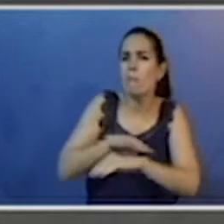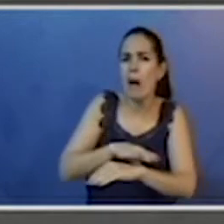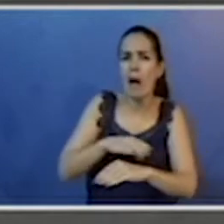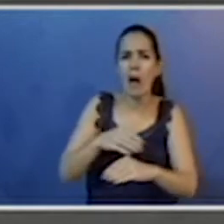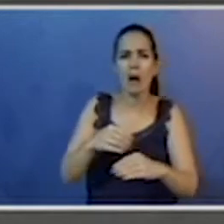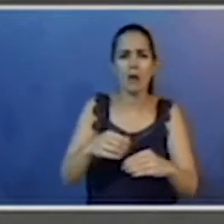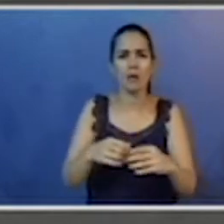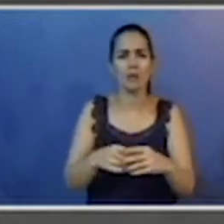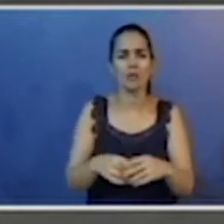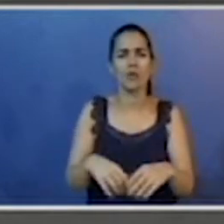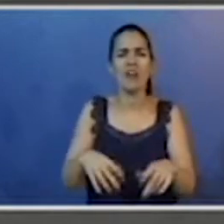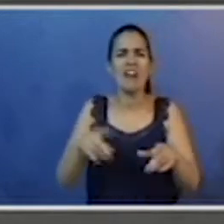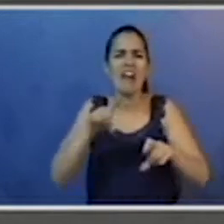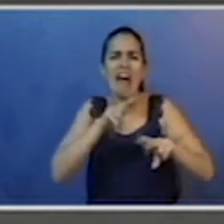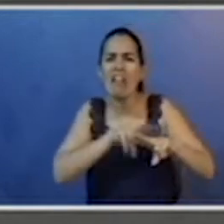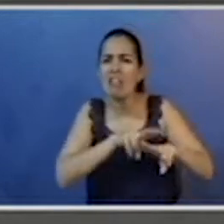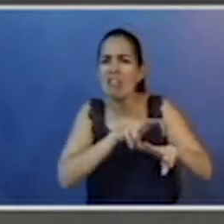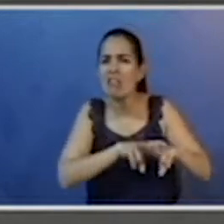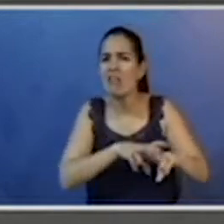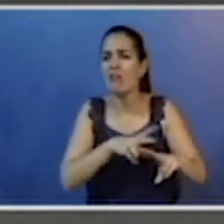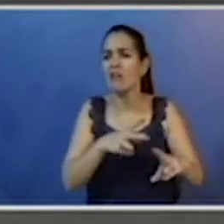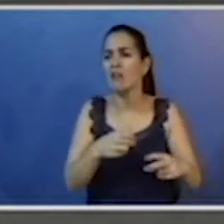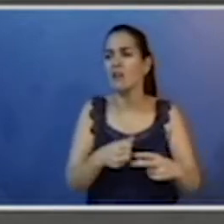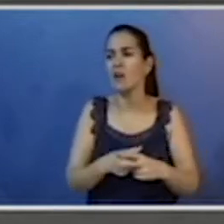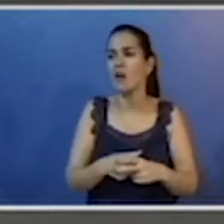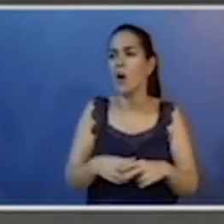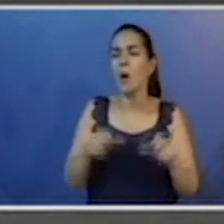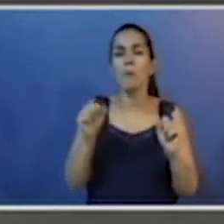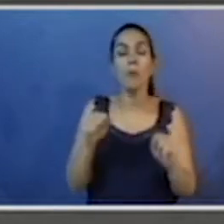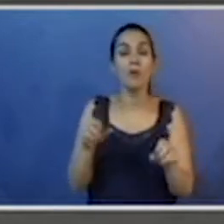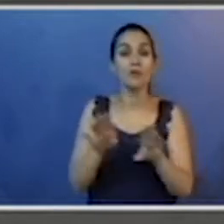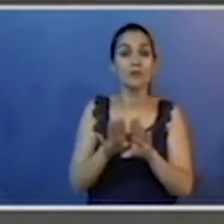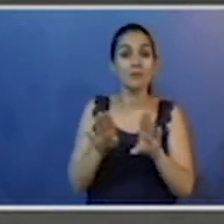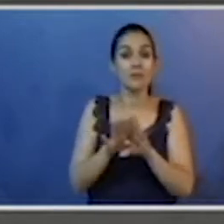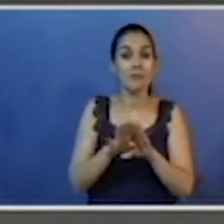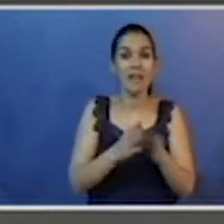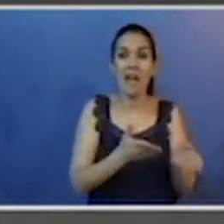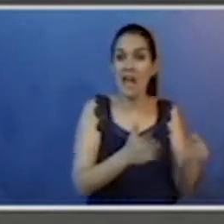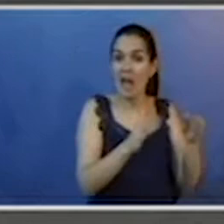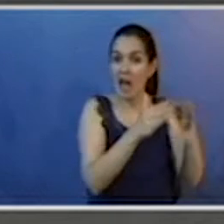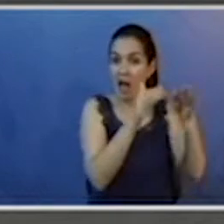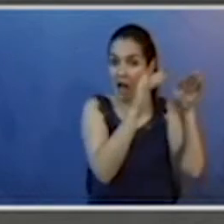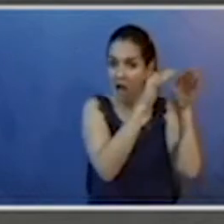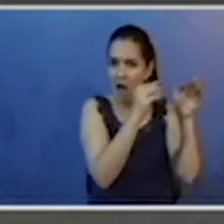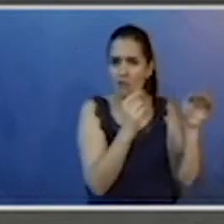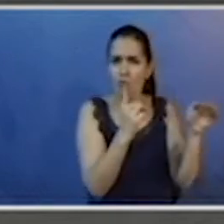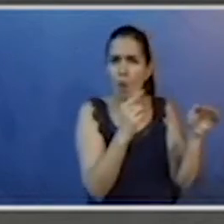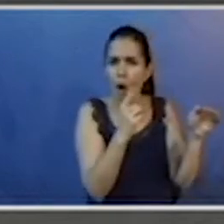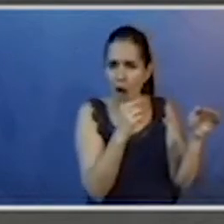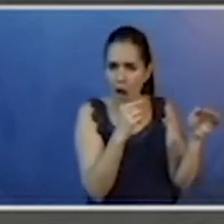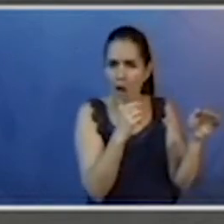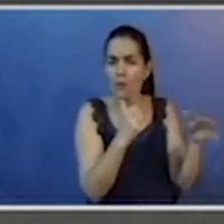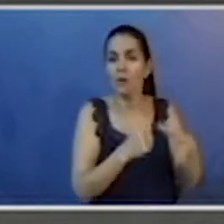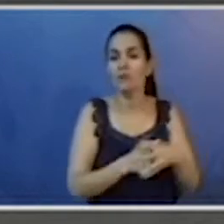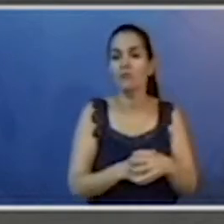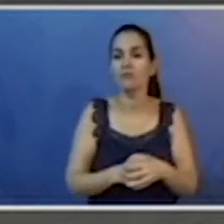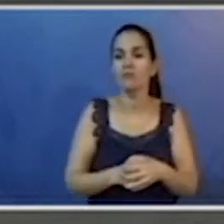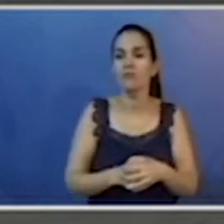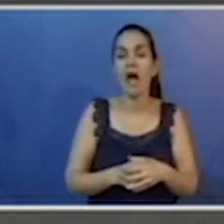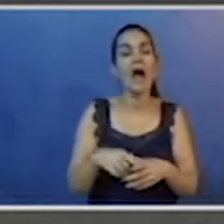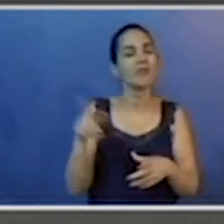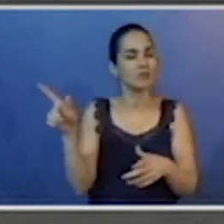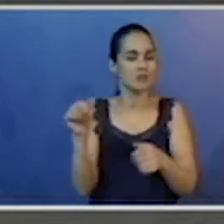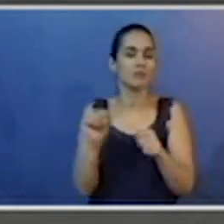almofada cadeira e até mesmo você pode pegar uma garrafa pet com um pouquinho de água para ela ficar pesada